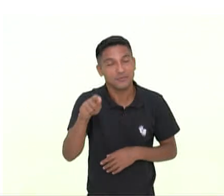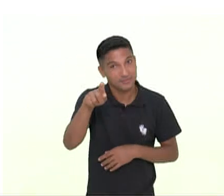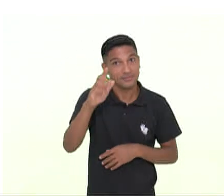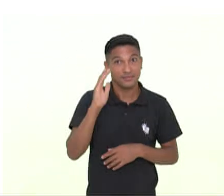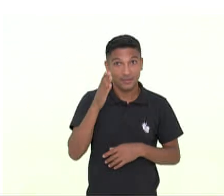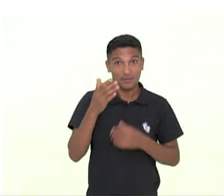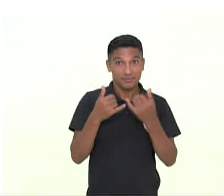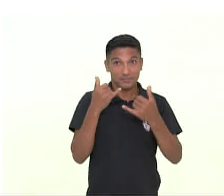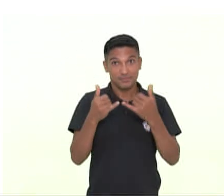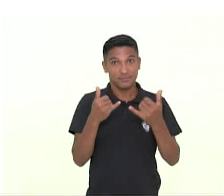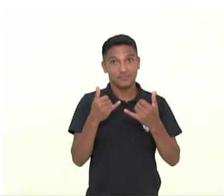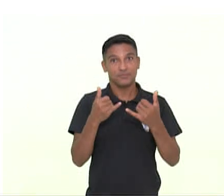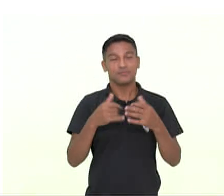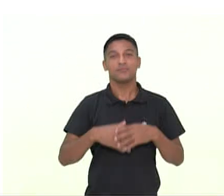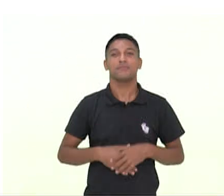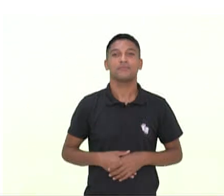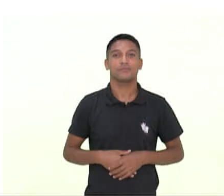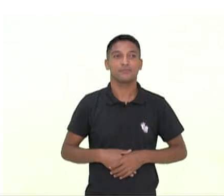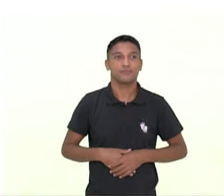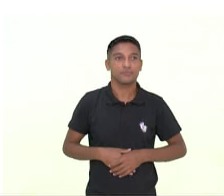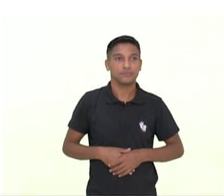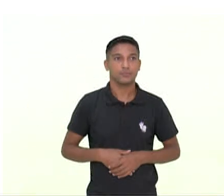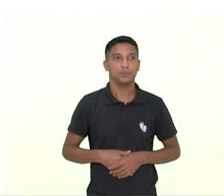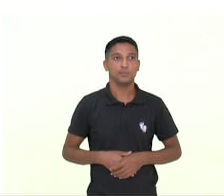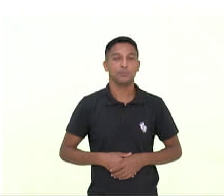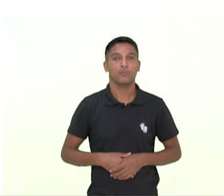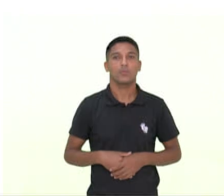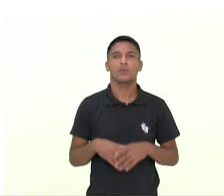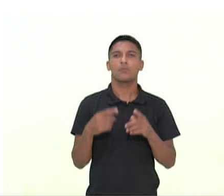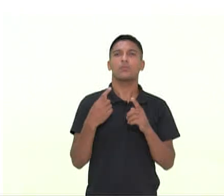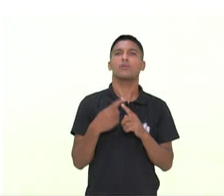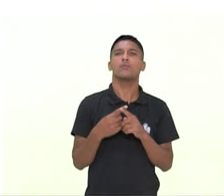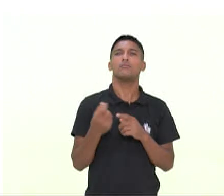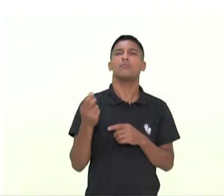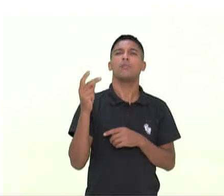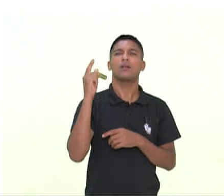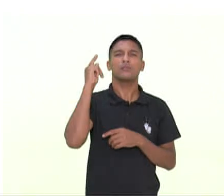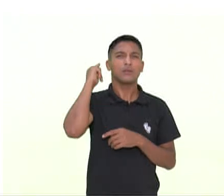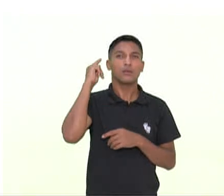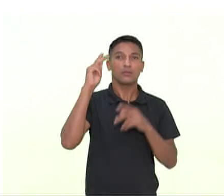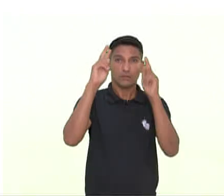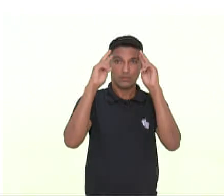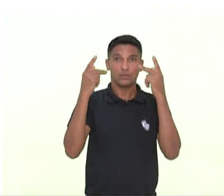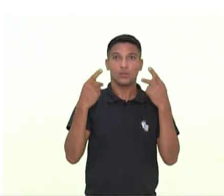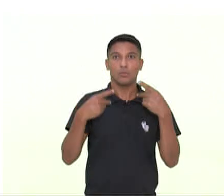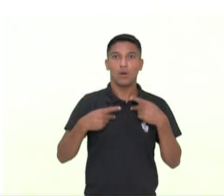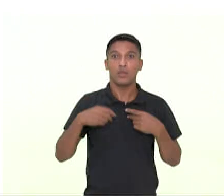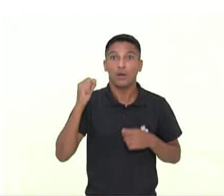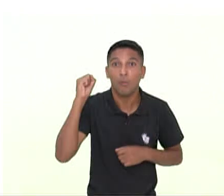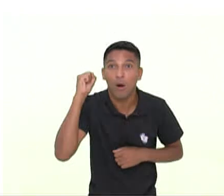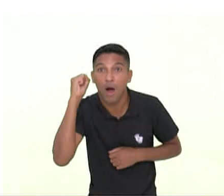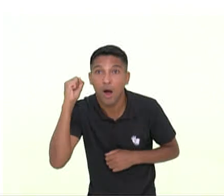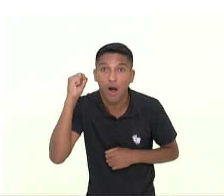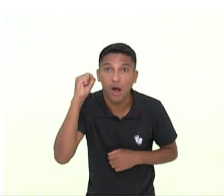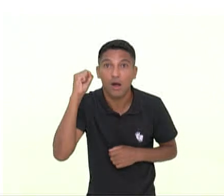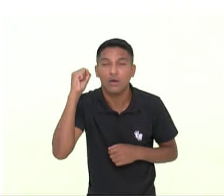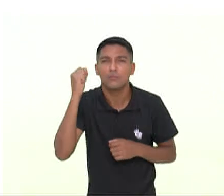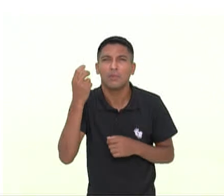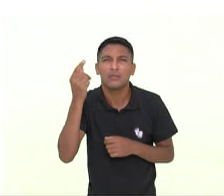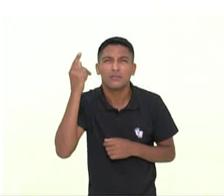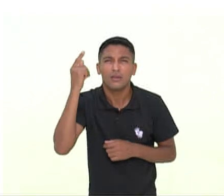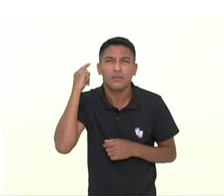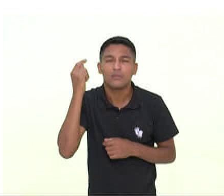garantindo com isso a sua sobrevivência porém só com o surgimento dos metais é que